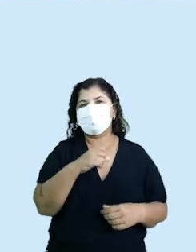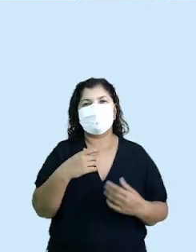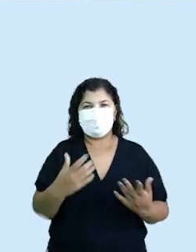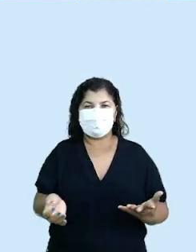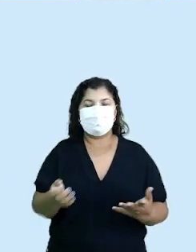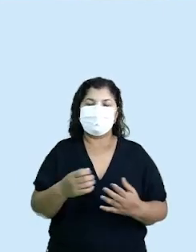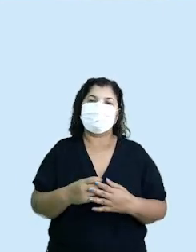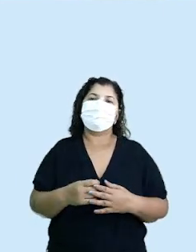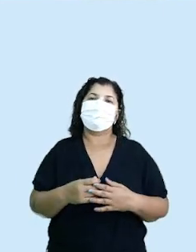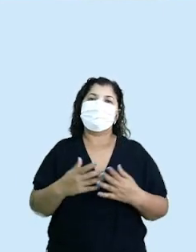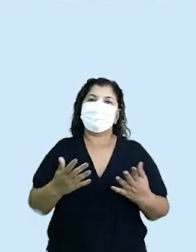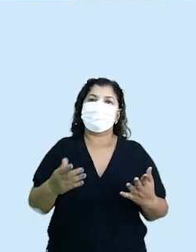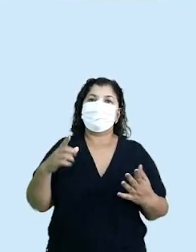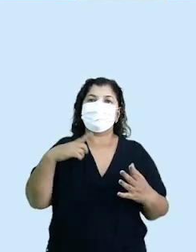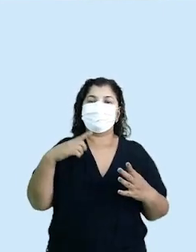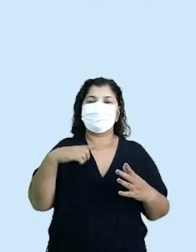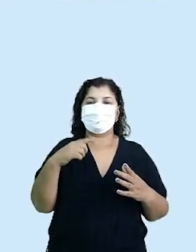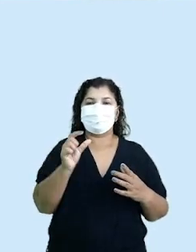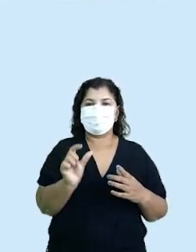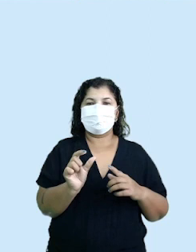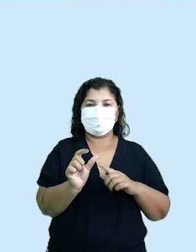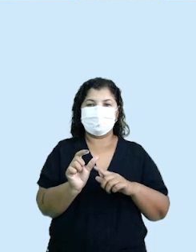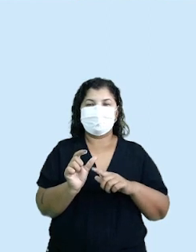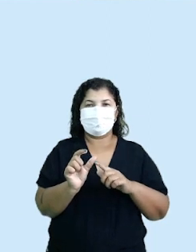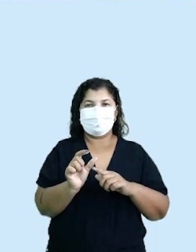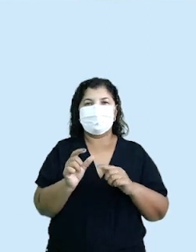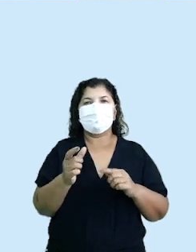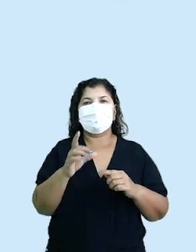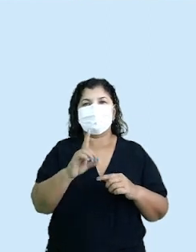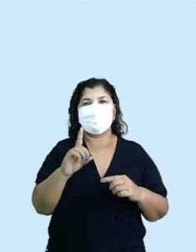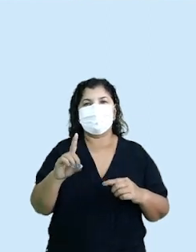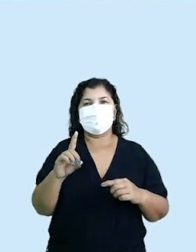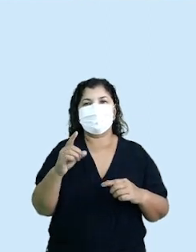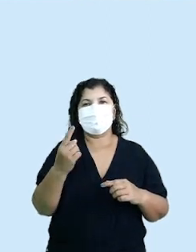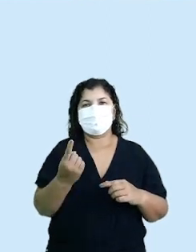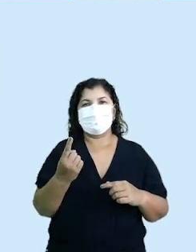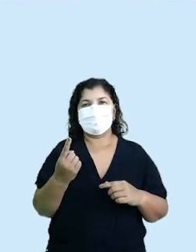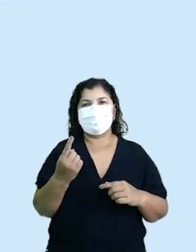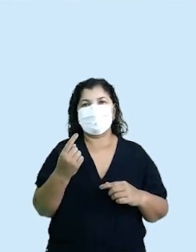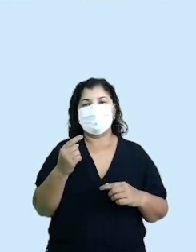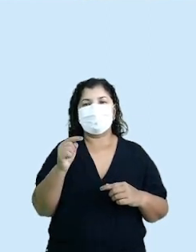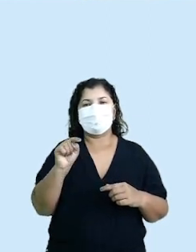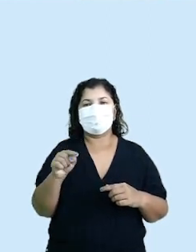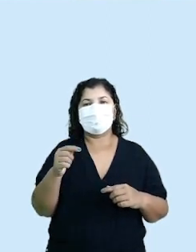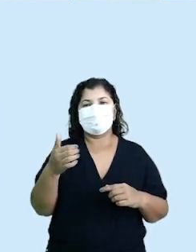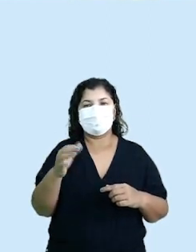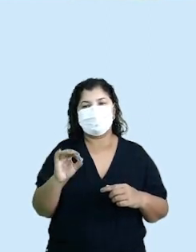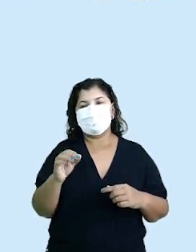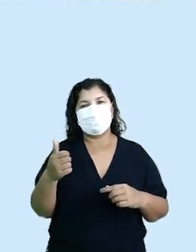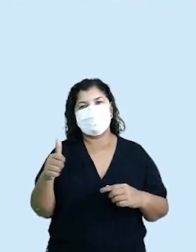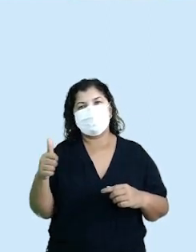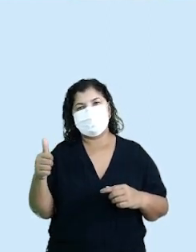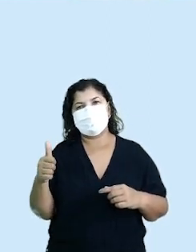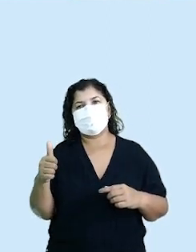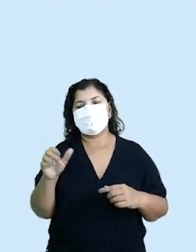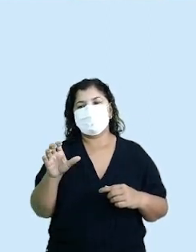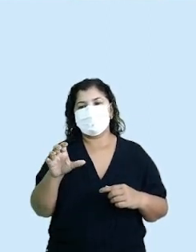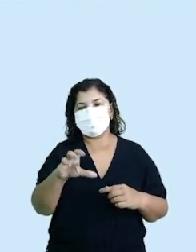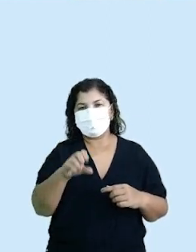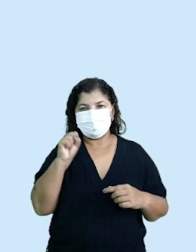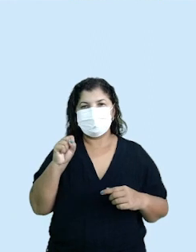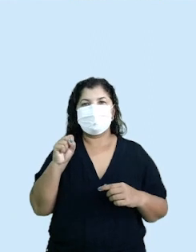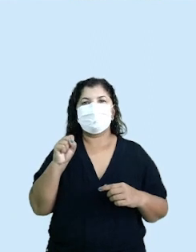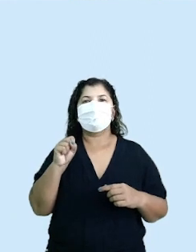assim, você tem uma pilha dessa, a voltagem lá, DDP 1.10 volts aproximadamente. Tirei a ponte